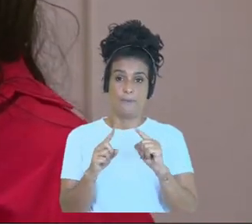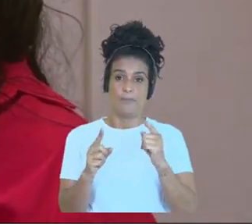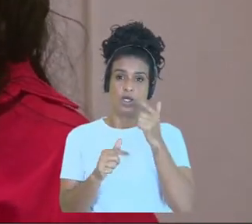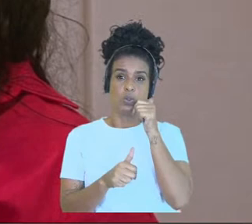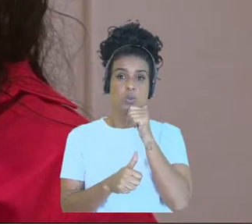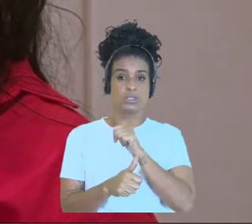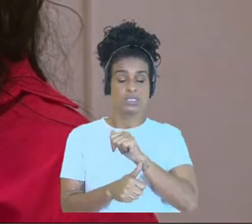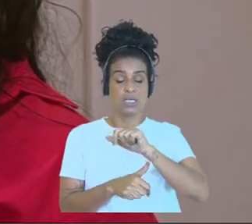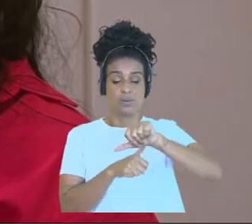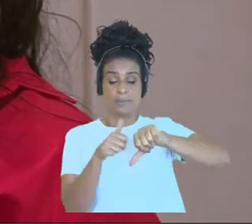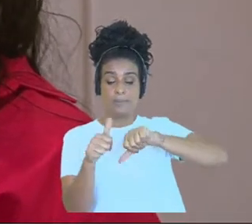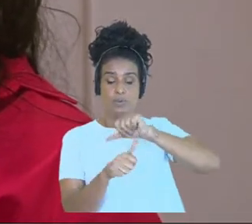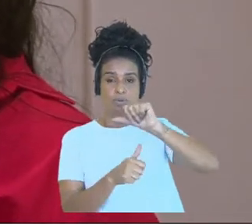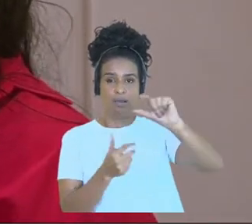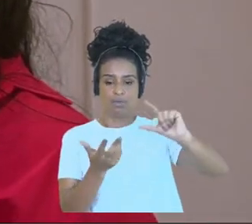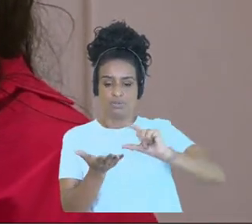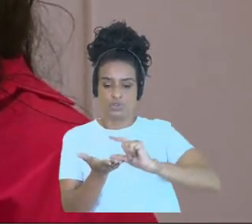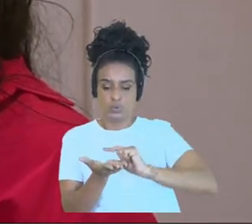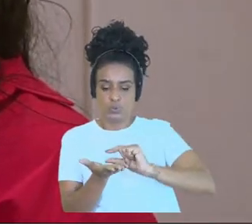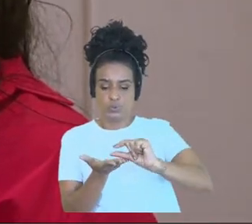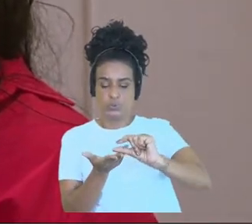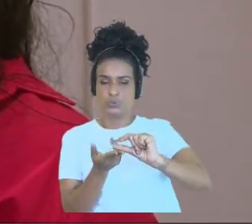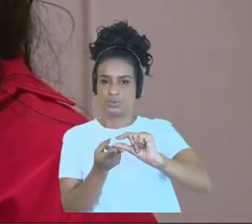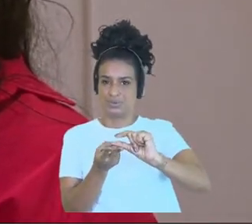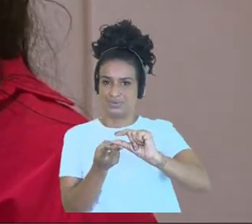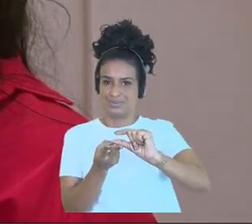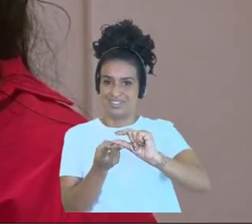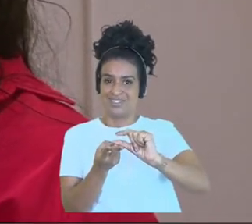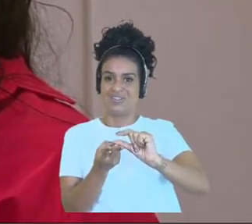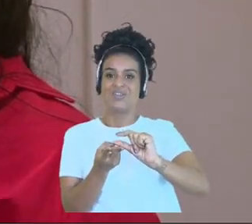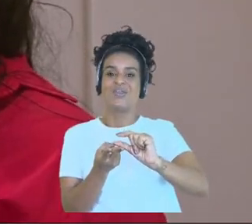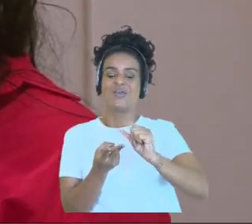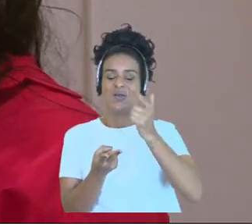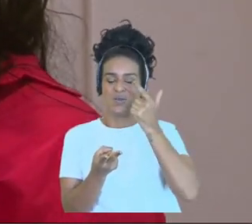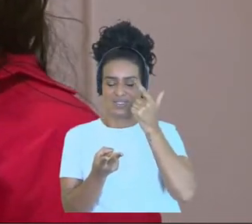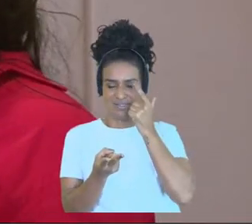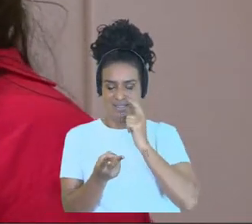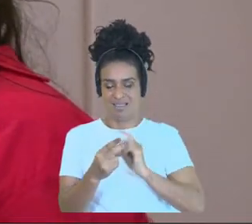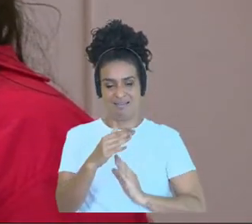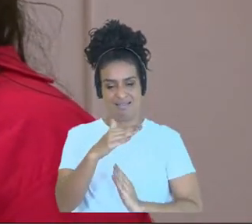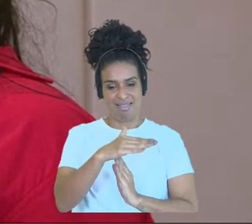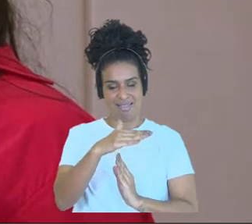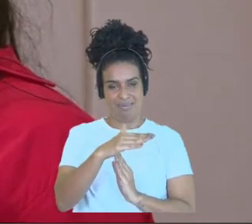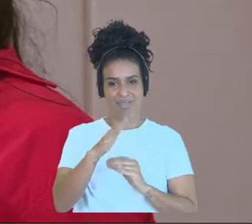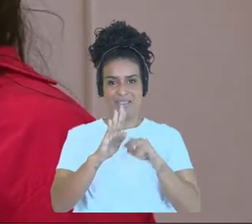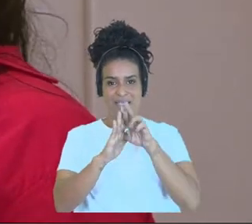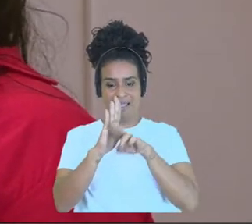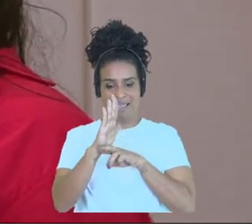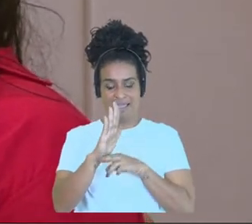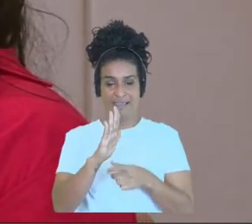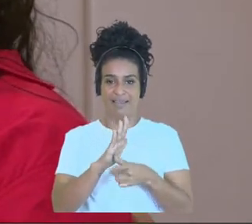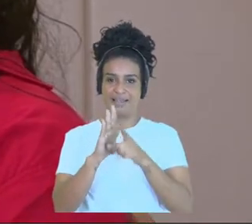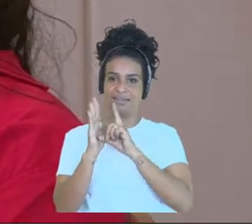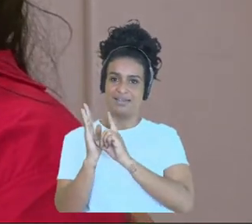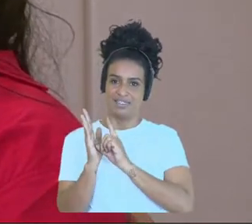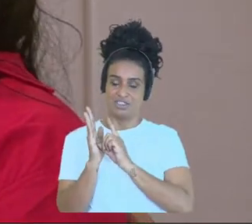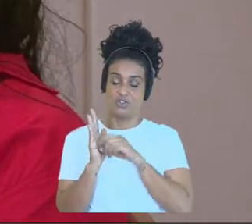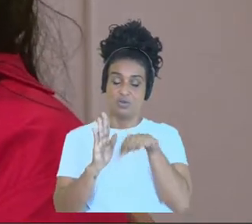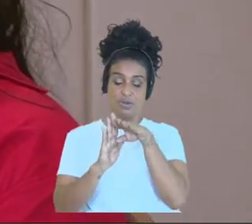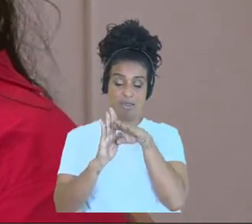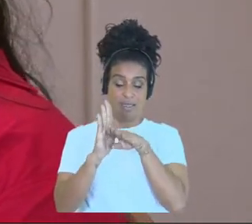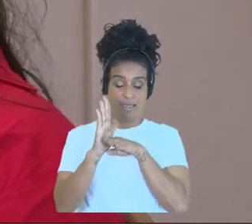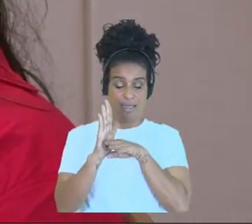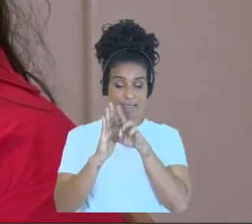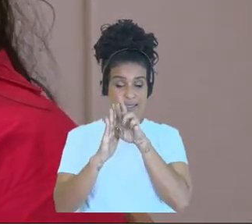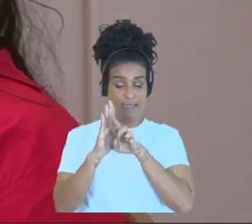também diminuir o montante, porque você consegue colocar as barreiras que você tinha antes dele ser secreto. Quer dizer, você estabelece um